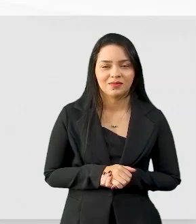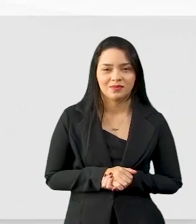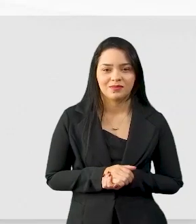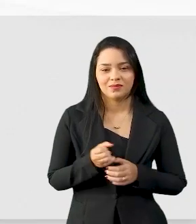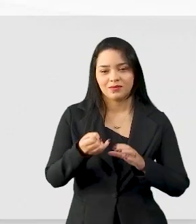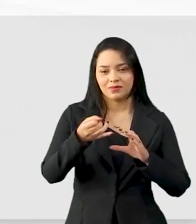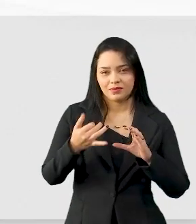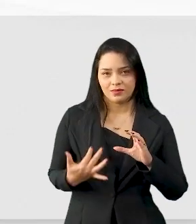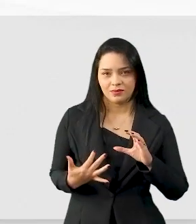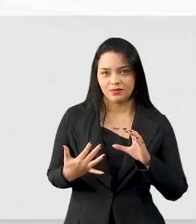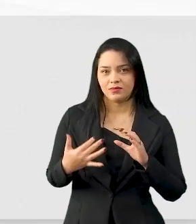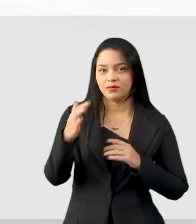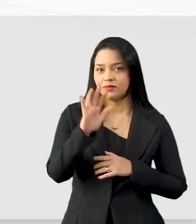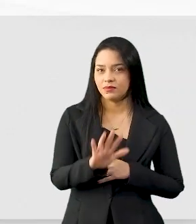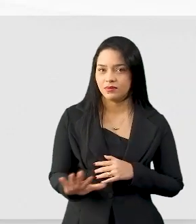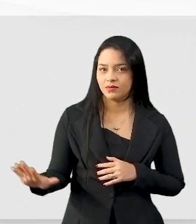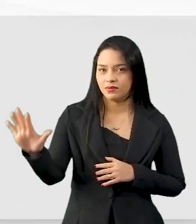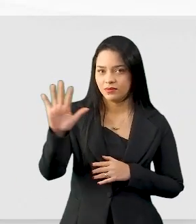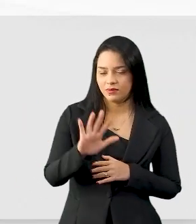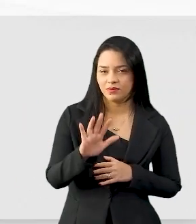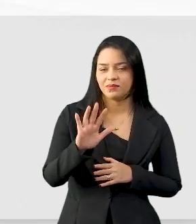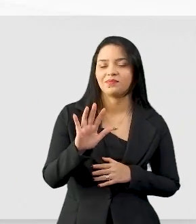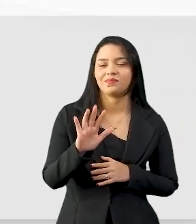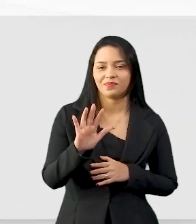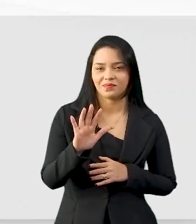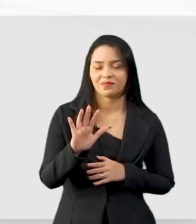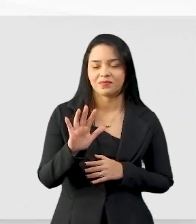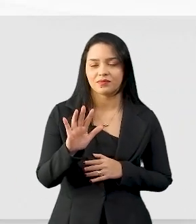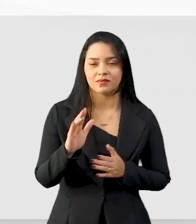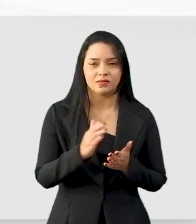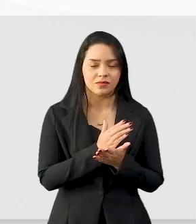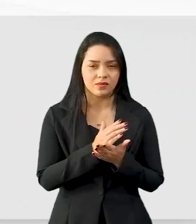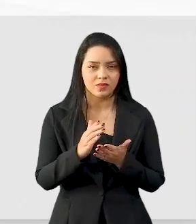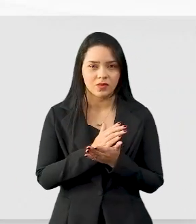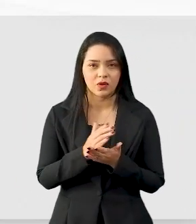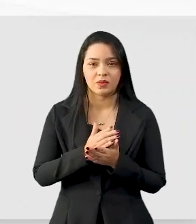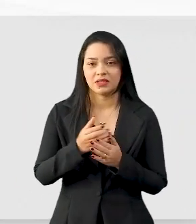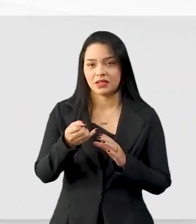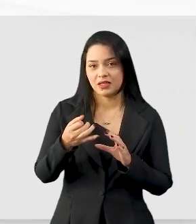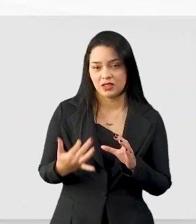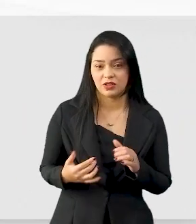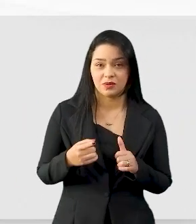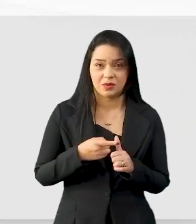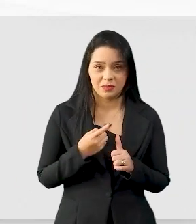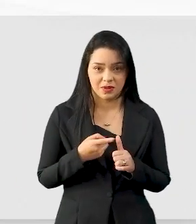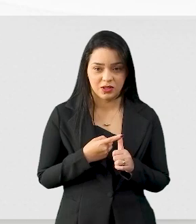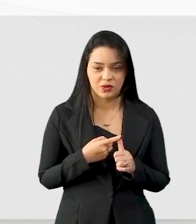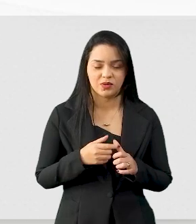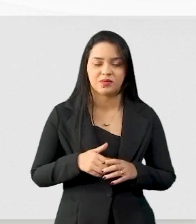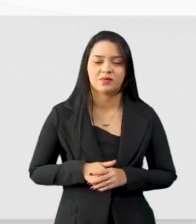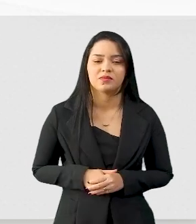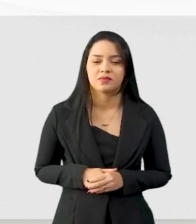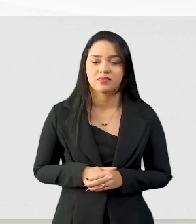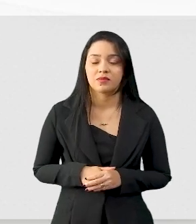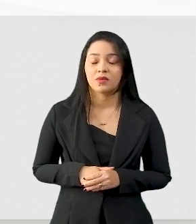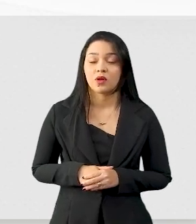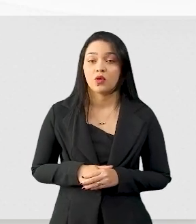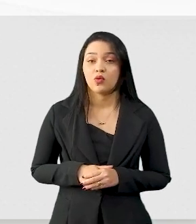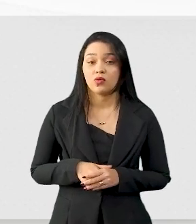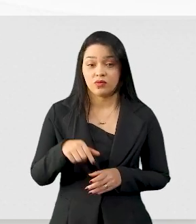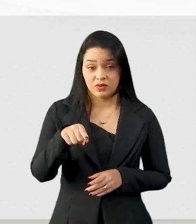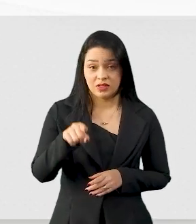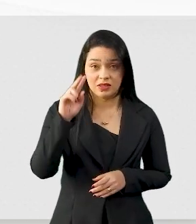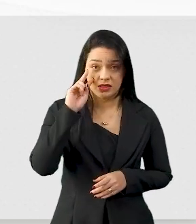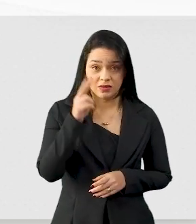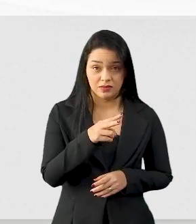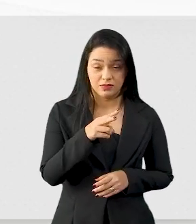as características gerais do território nacional, tá certo? Algumas características que marcam. Primeiramente, tá? O território brasileiro, como você está